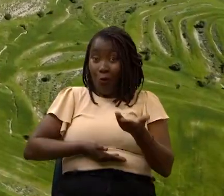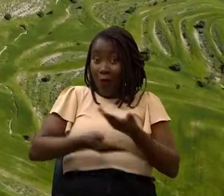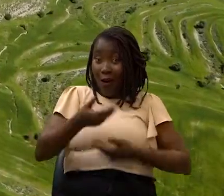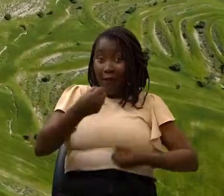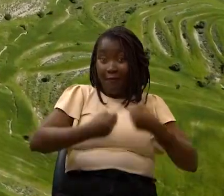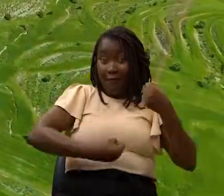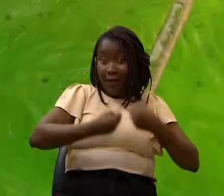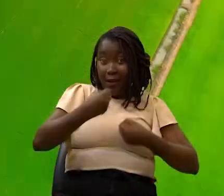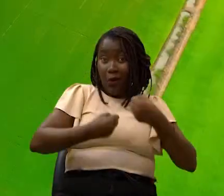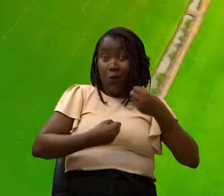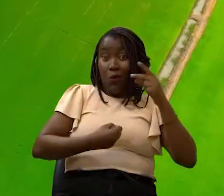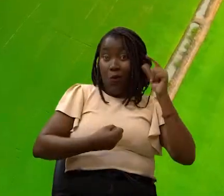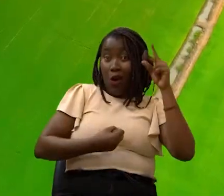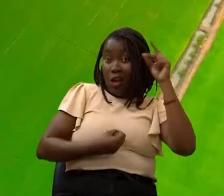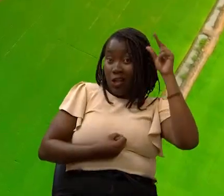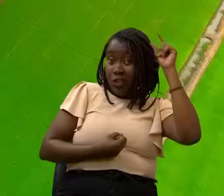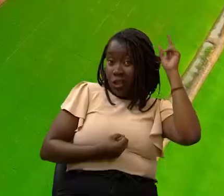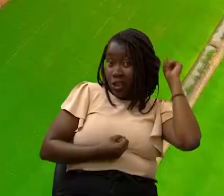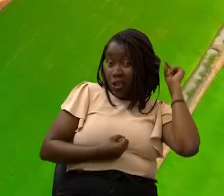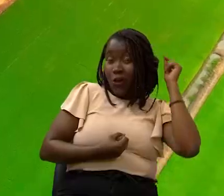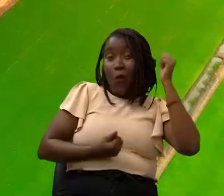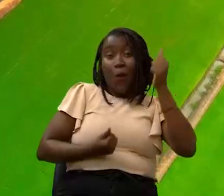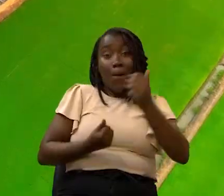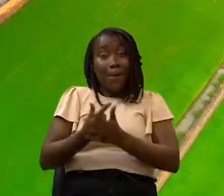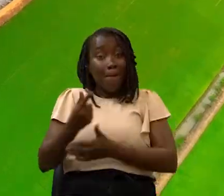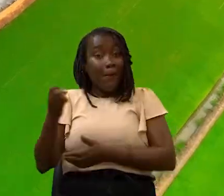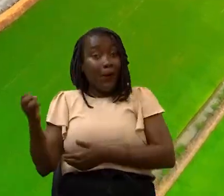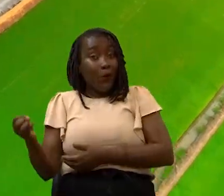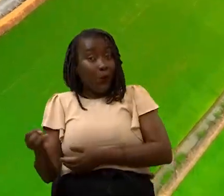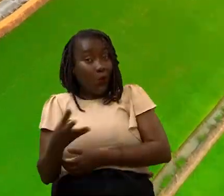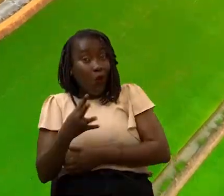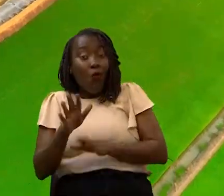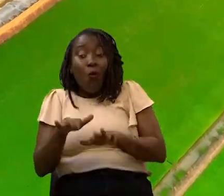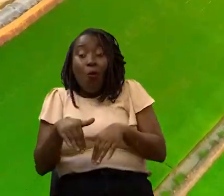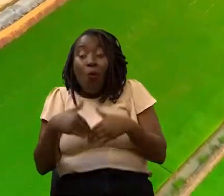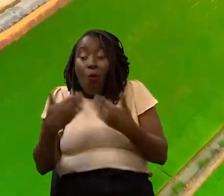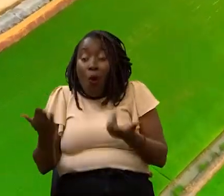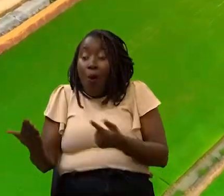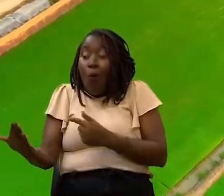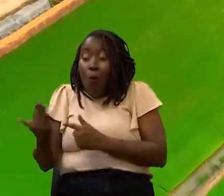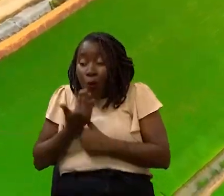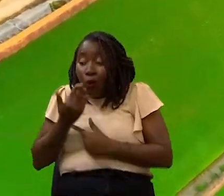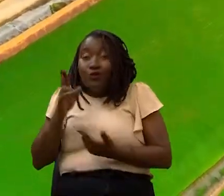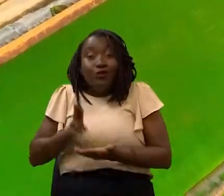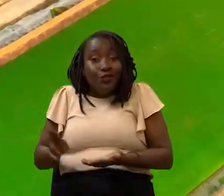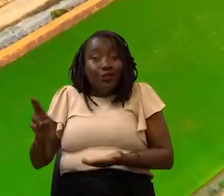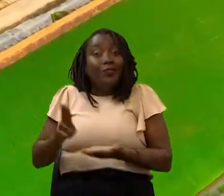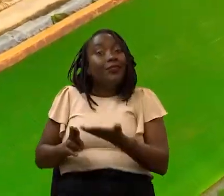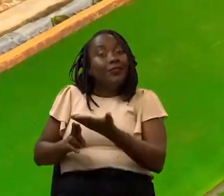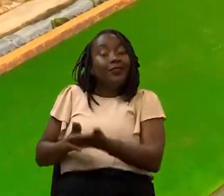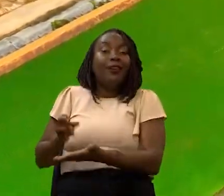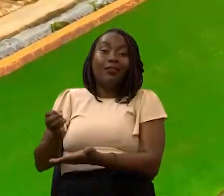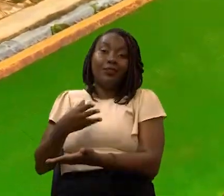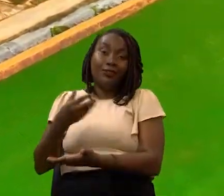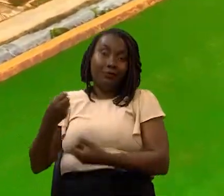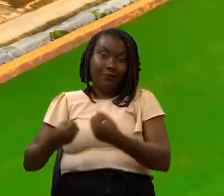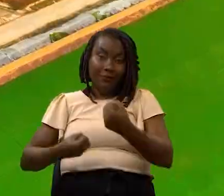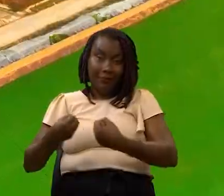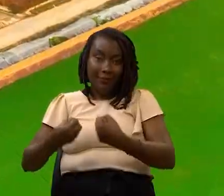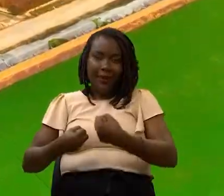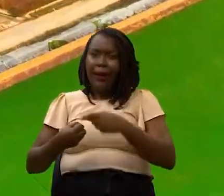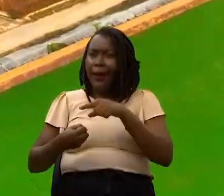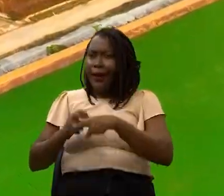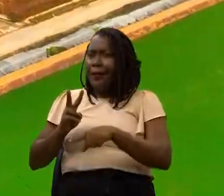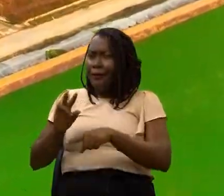Eu vou trocar um veículo antigo, vou comprar um veículo novo. Qual a utilidade que esse novo